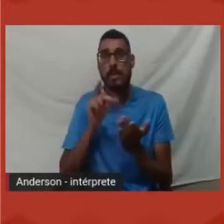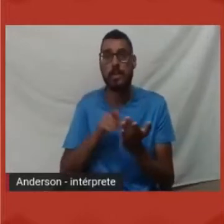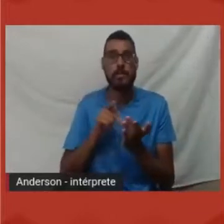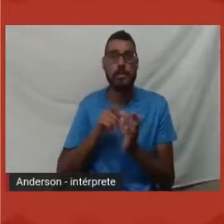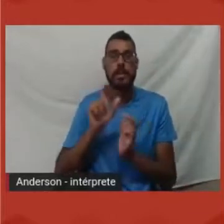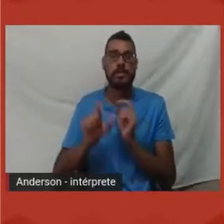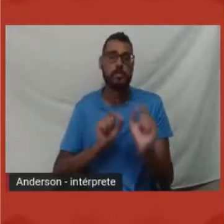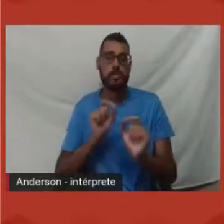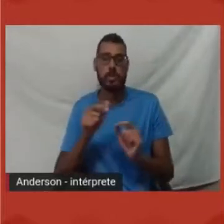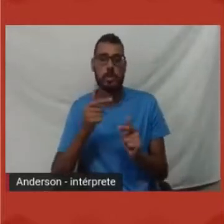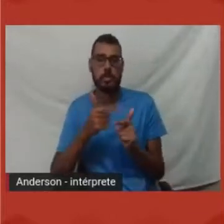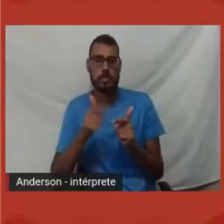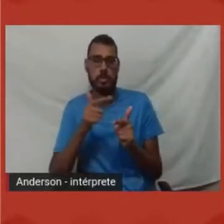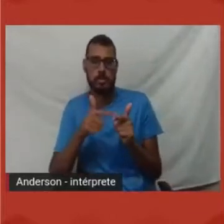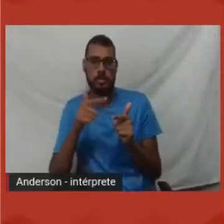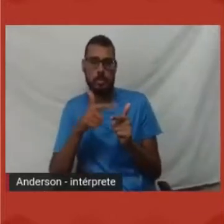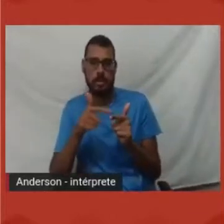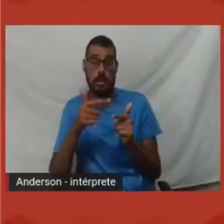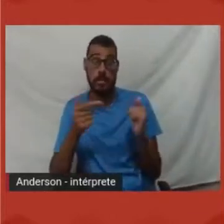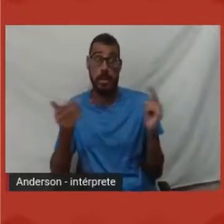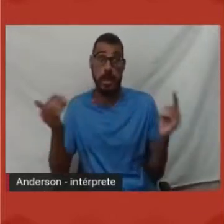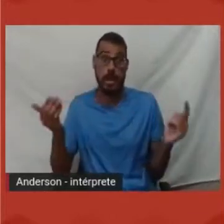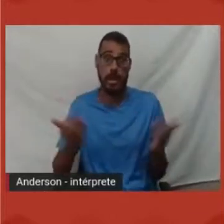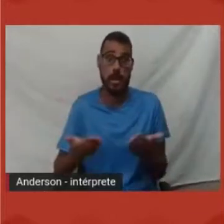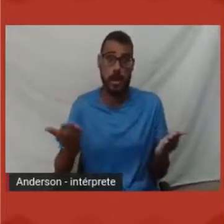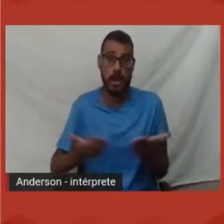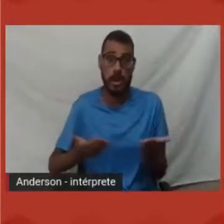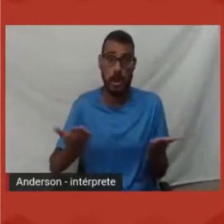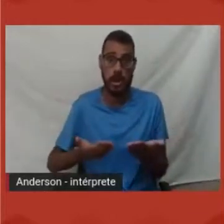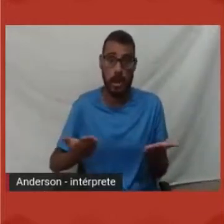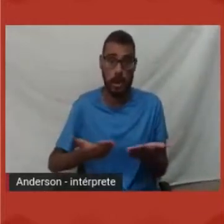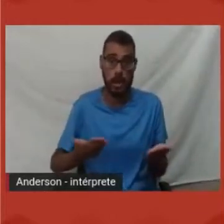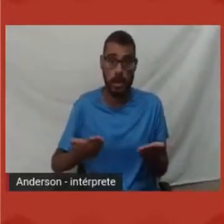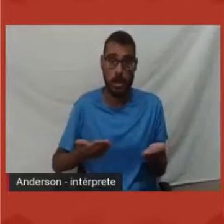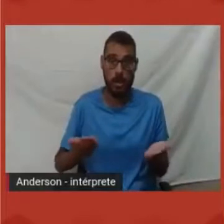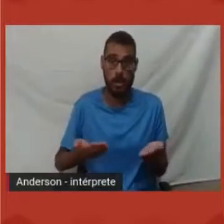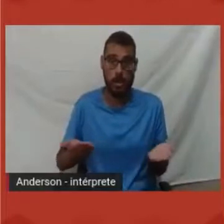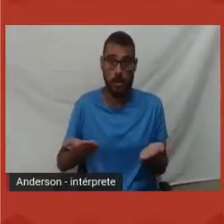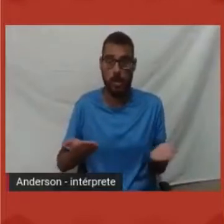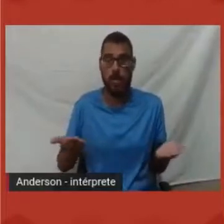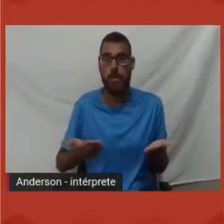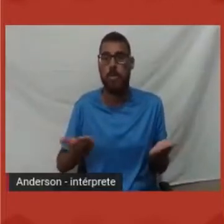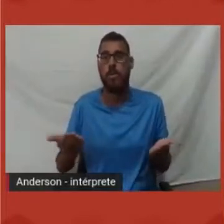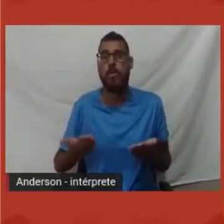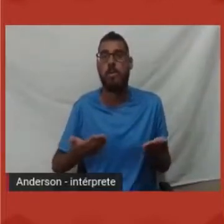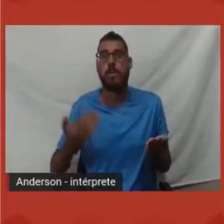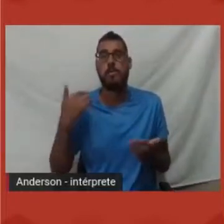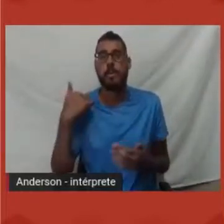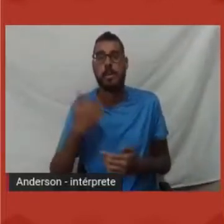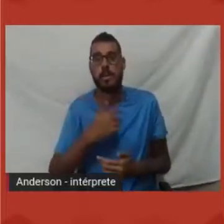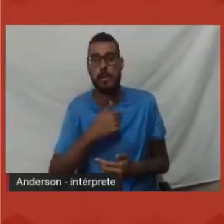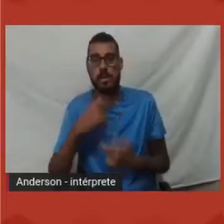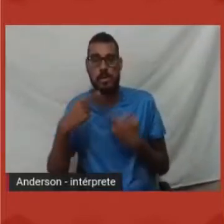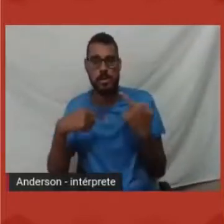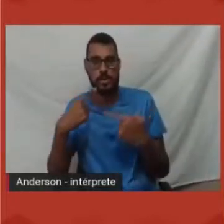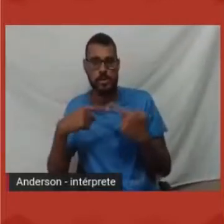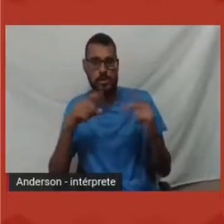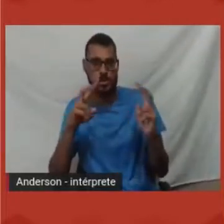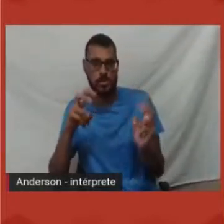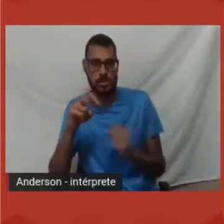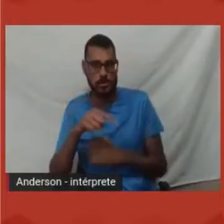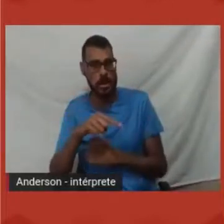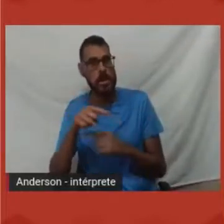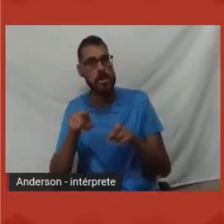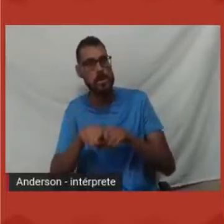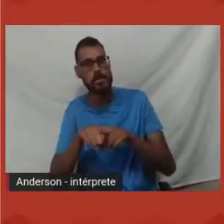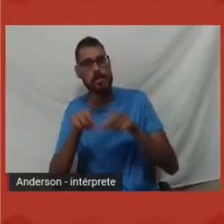situação problema, ela agora, para a gente discutir um pouquinho sobre ela e sobre os conceitos